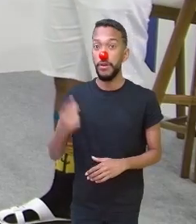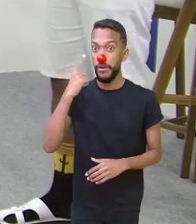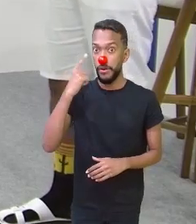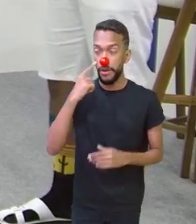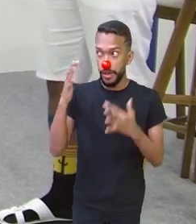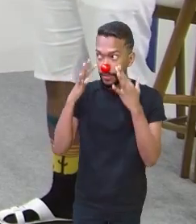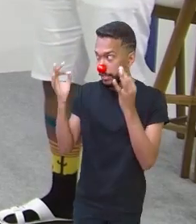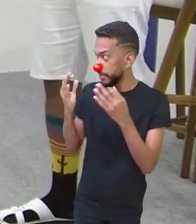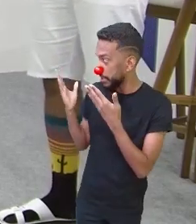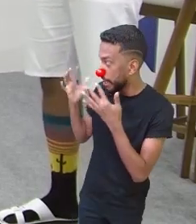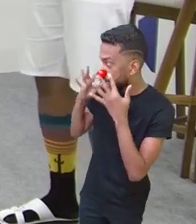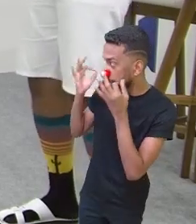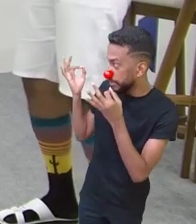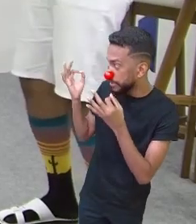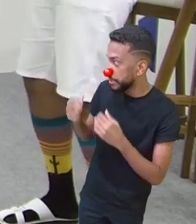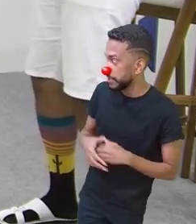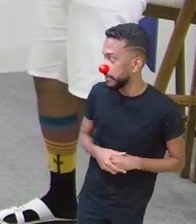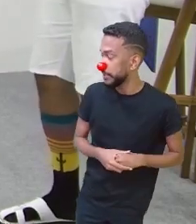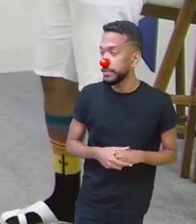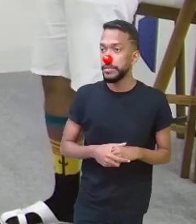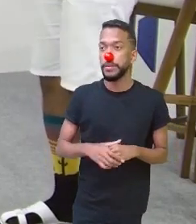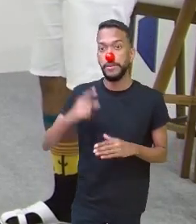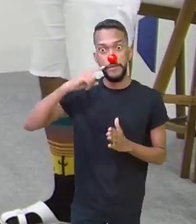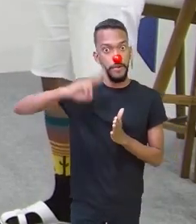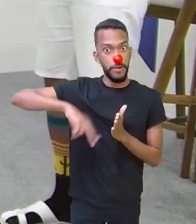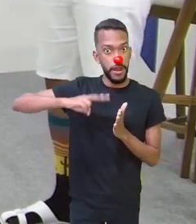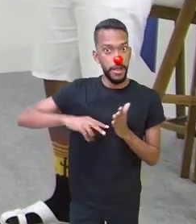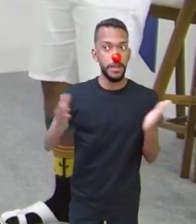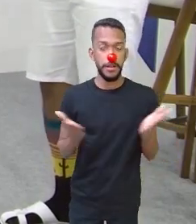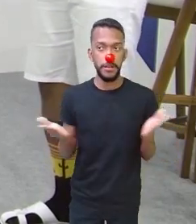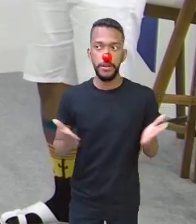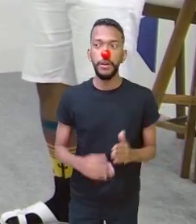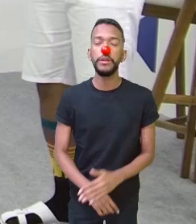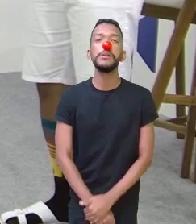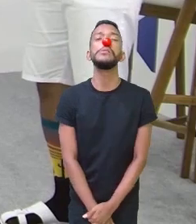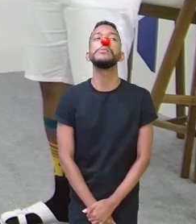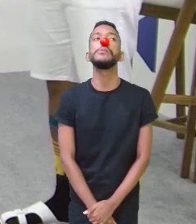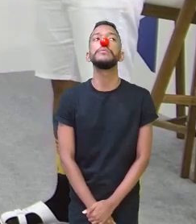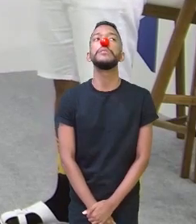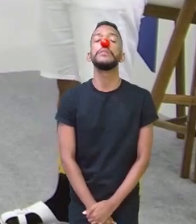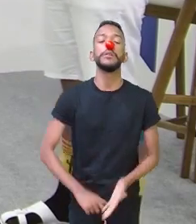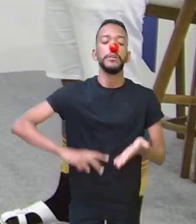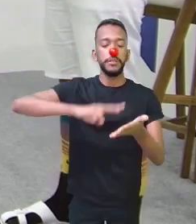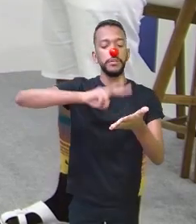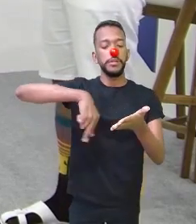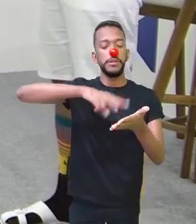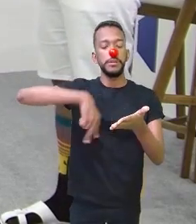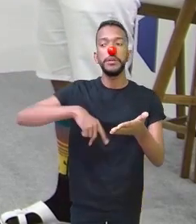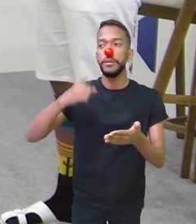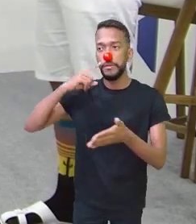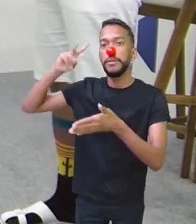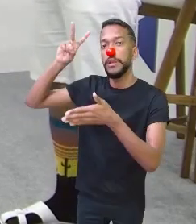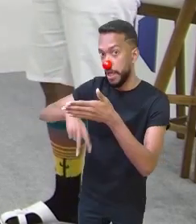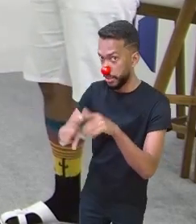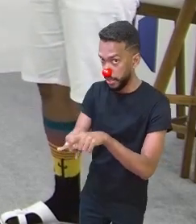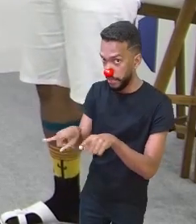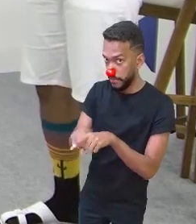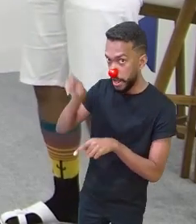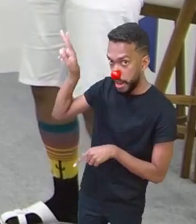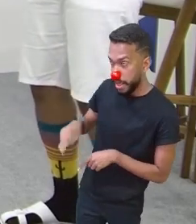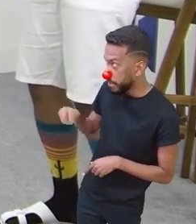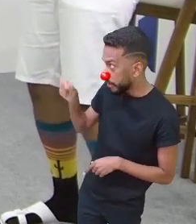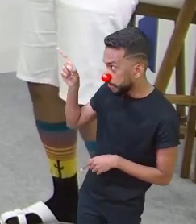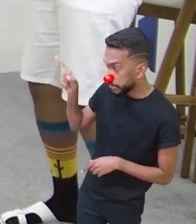viu? Presta atenção. Que Agora agora eu vou ninguém. ler pra você. Leia o texto a seguir. Leia aí também, tá certo, quinto